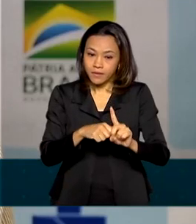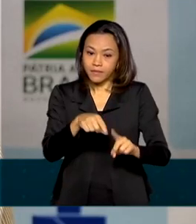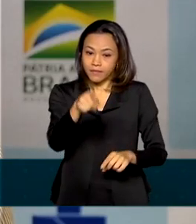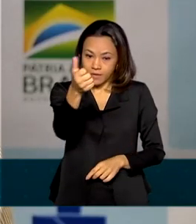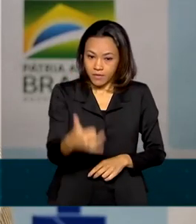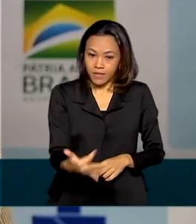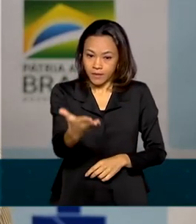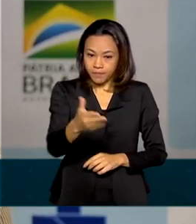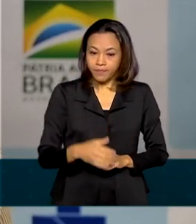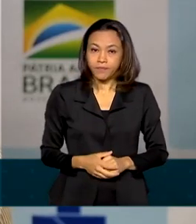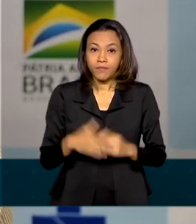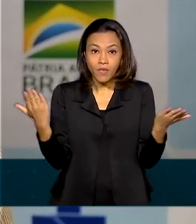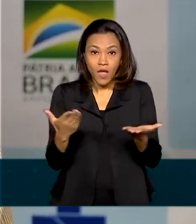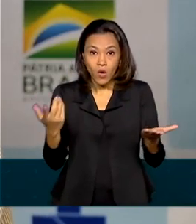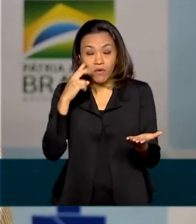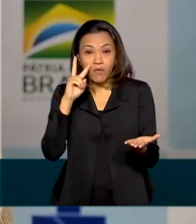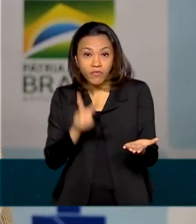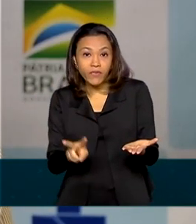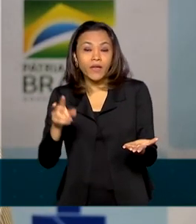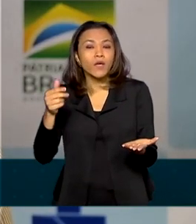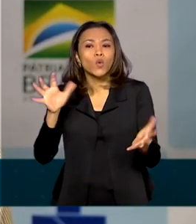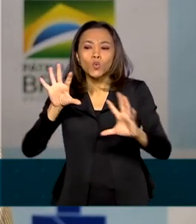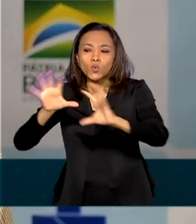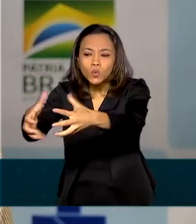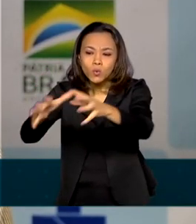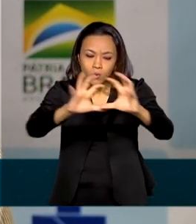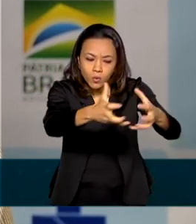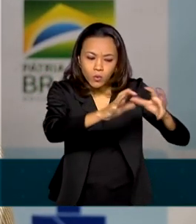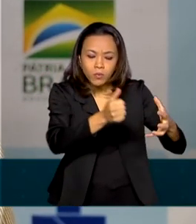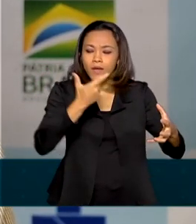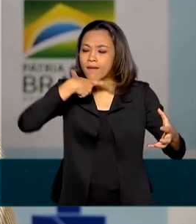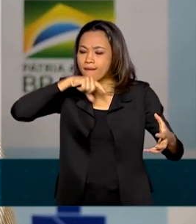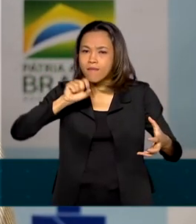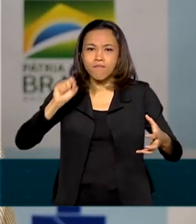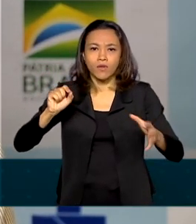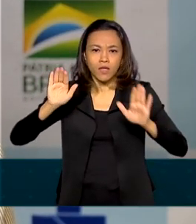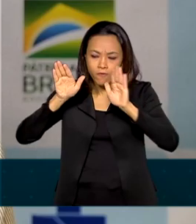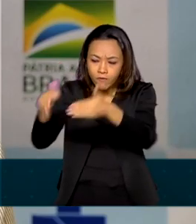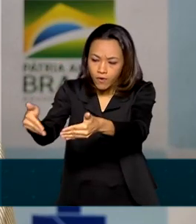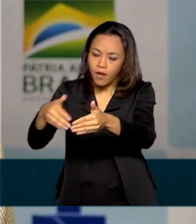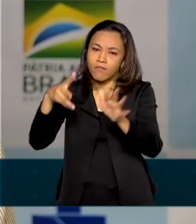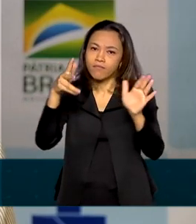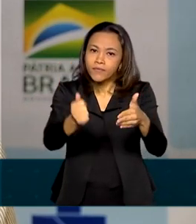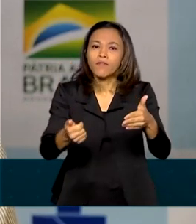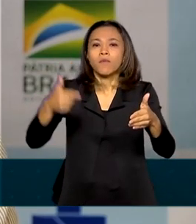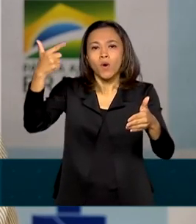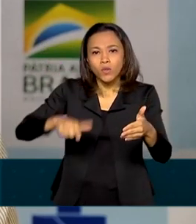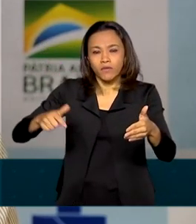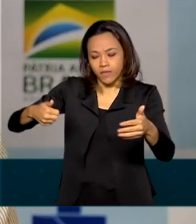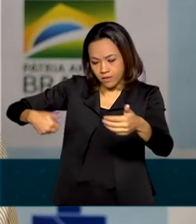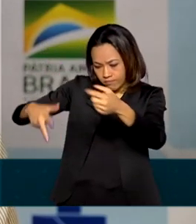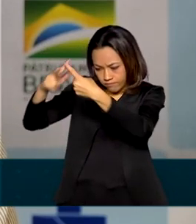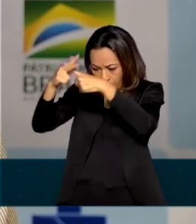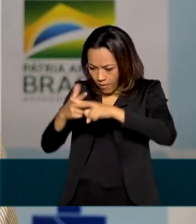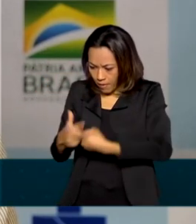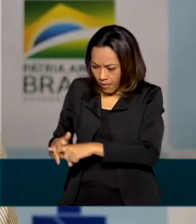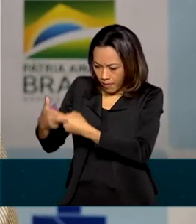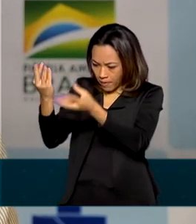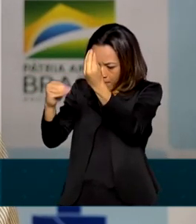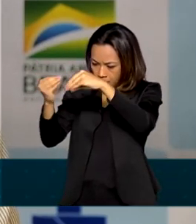Agora, temos que rever os grupos prioritários e saber quem poderá ser imunizado, refazendo o nosso planejamento. Fica muito